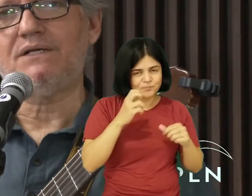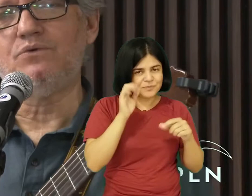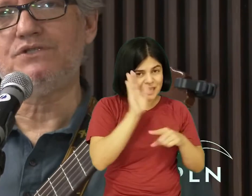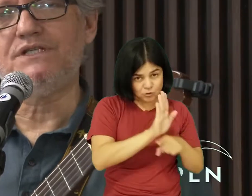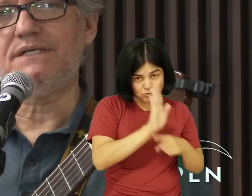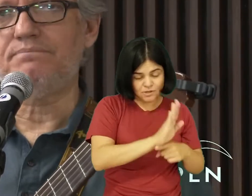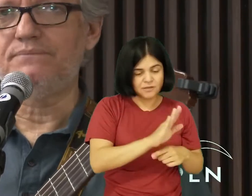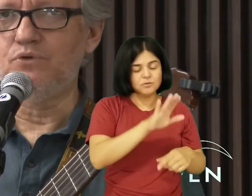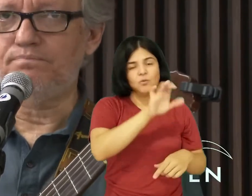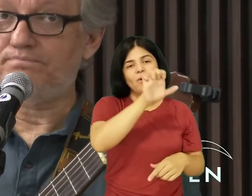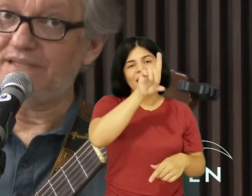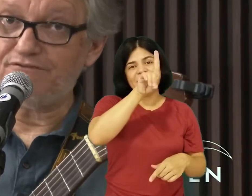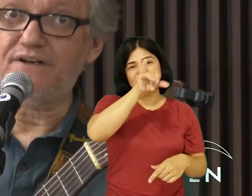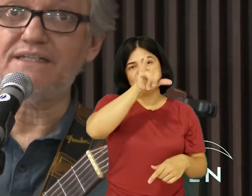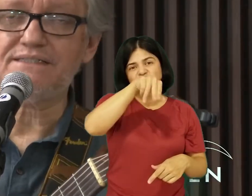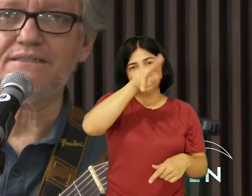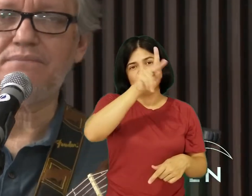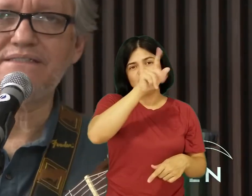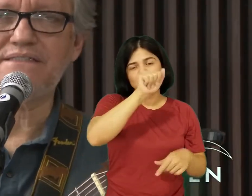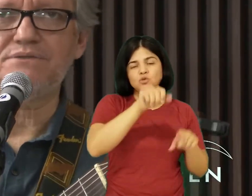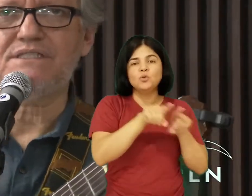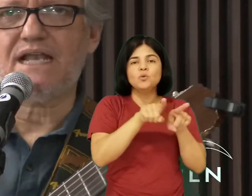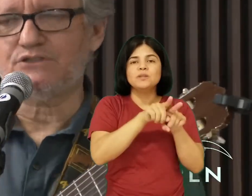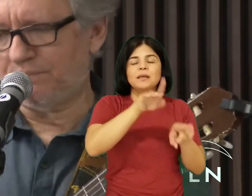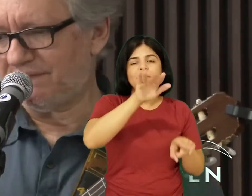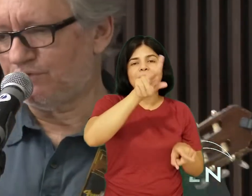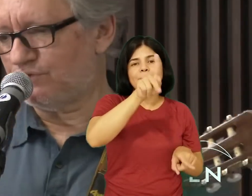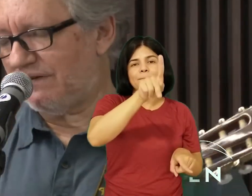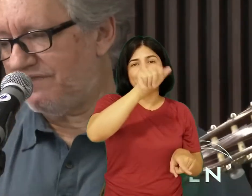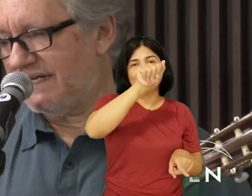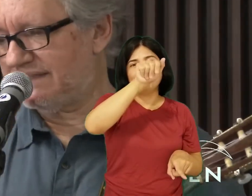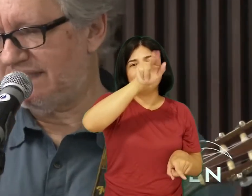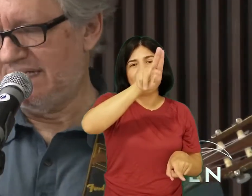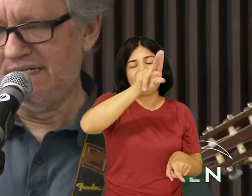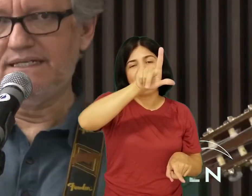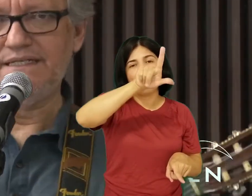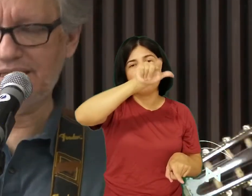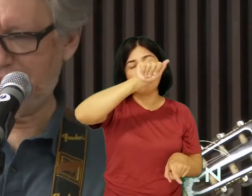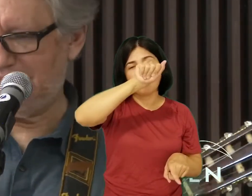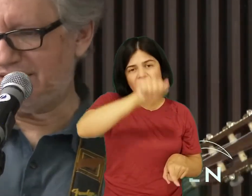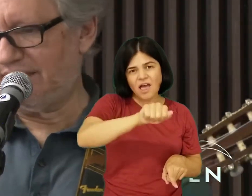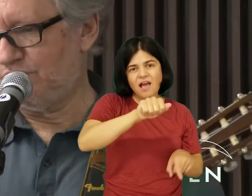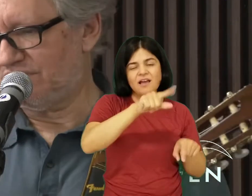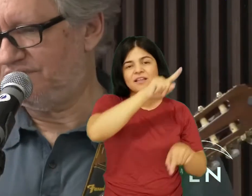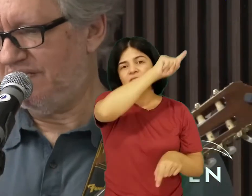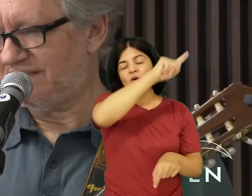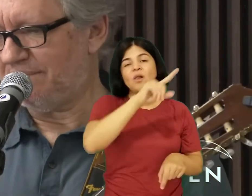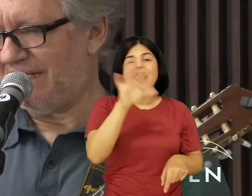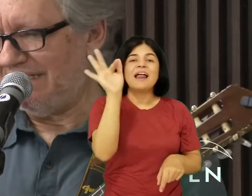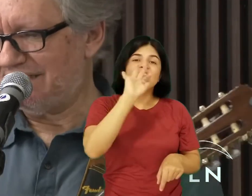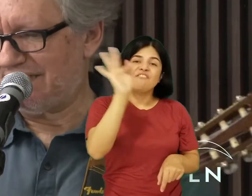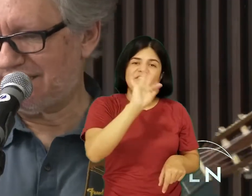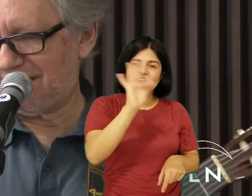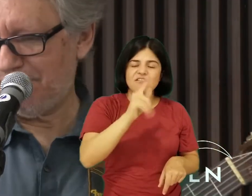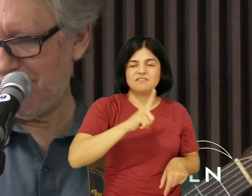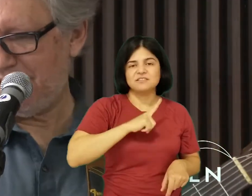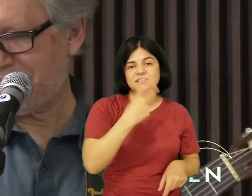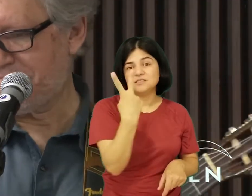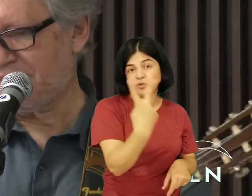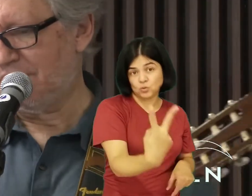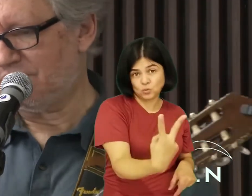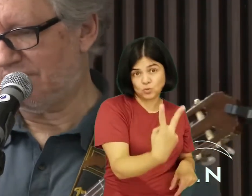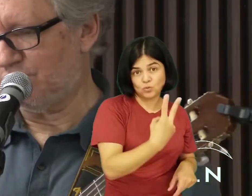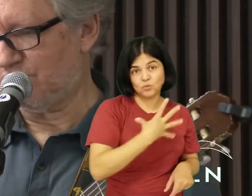que trabalham hoje na França, mas estão instalados mais ao sul da França, e também eles têm 2 filhas, a Melissa e a